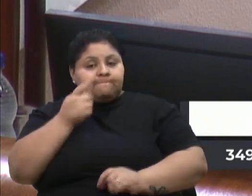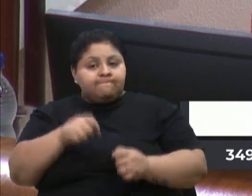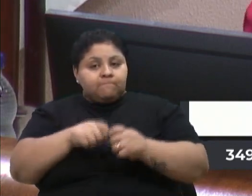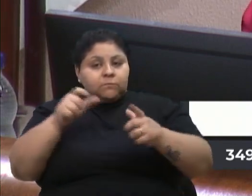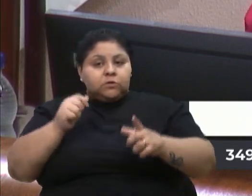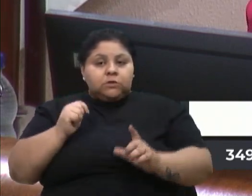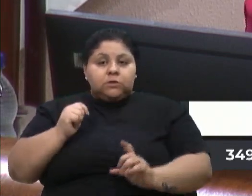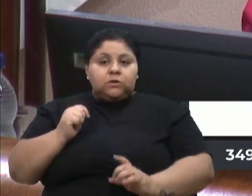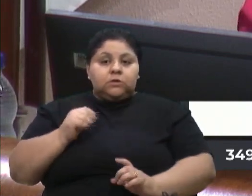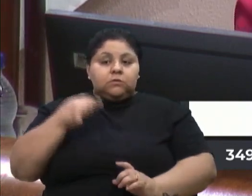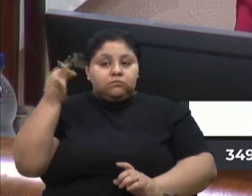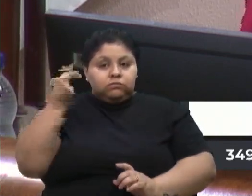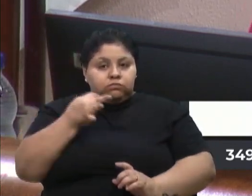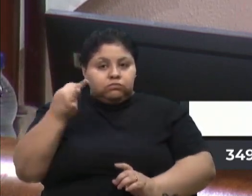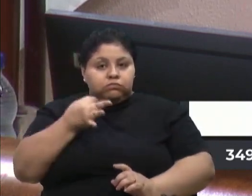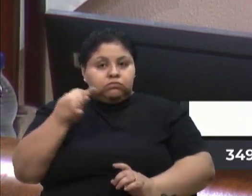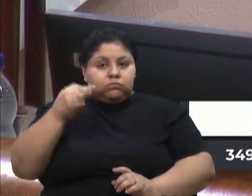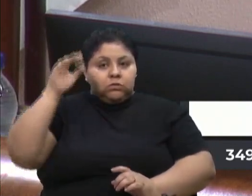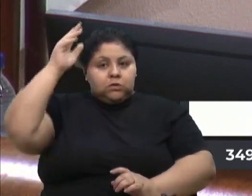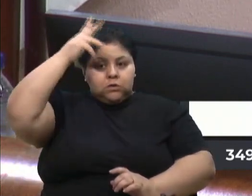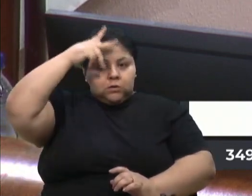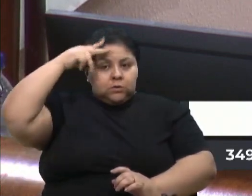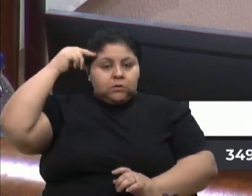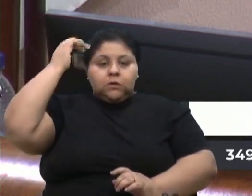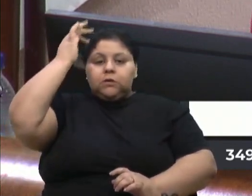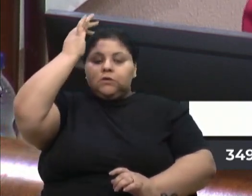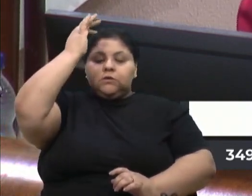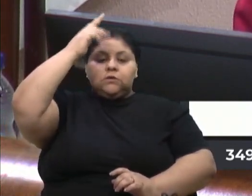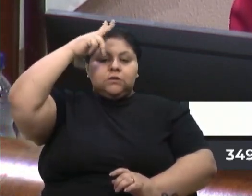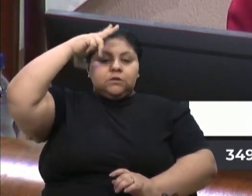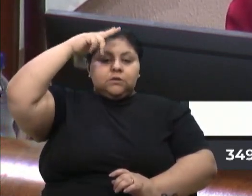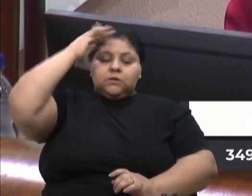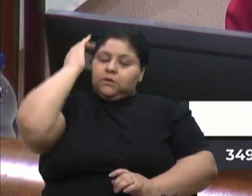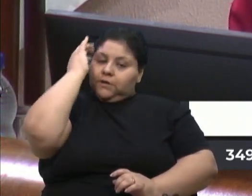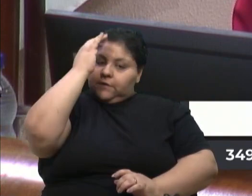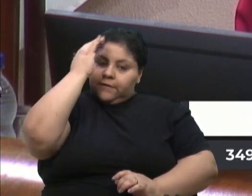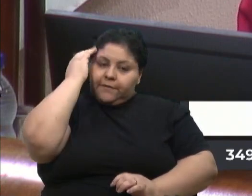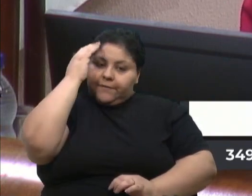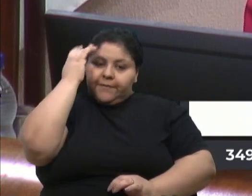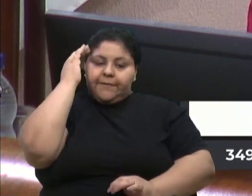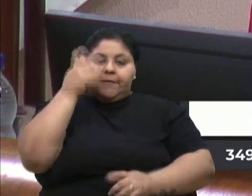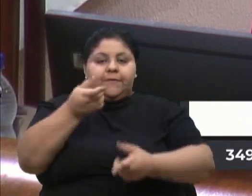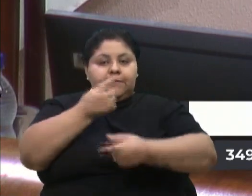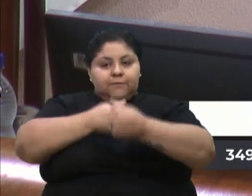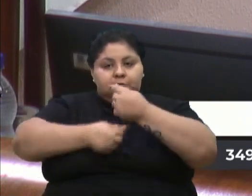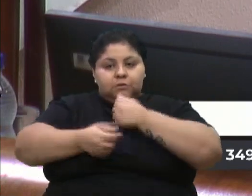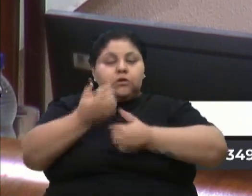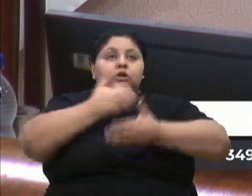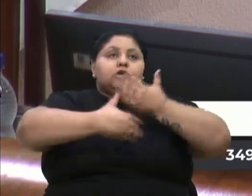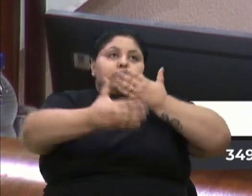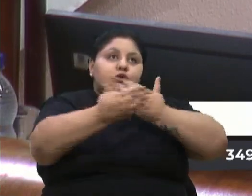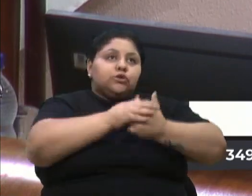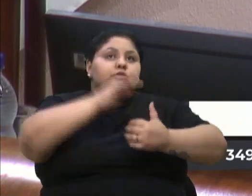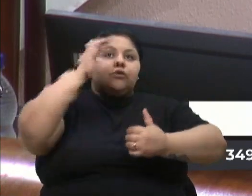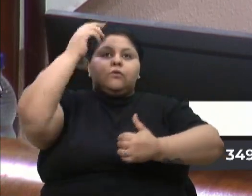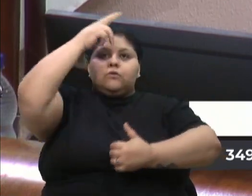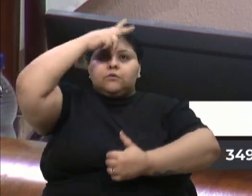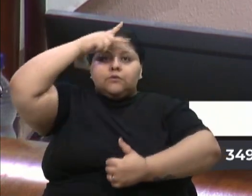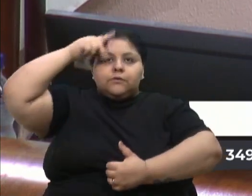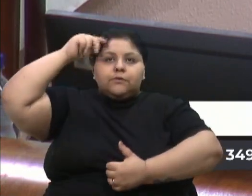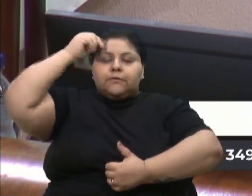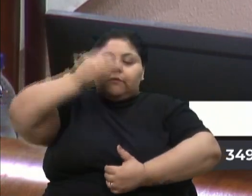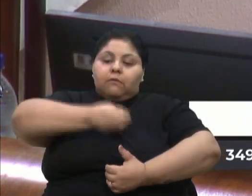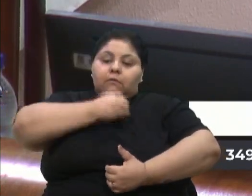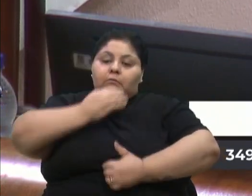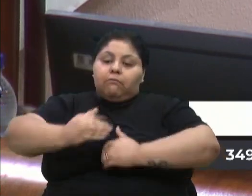prefeito Odiló e a essa administração. Eu ouvi, porque o senhor disse, todos os prefeitos a vida inteira jogaram para frente. Então, nós